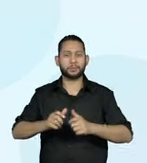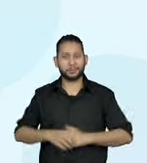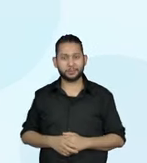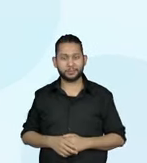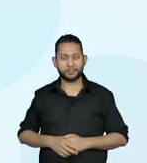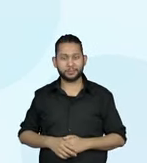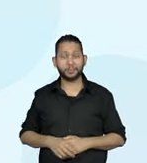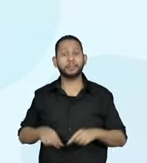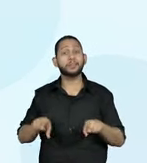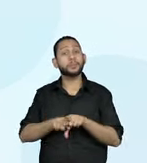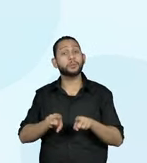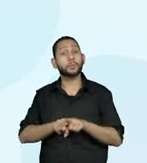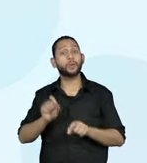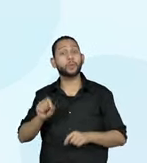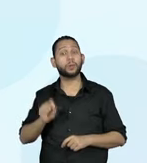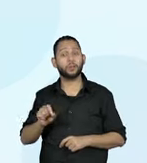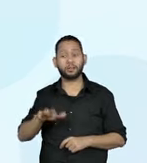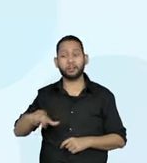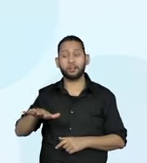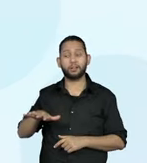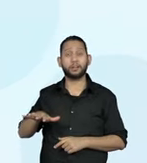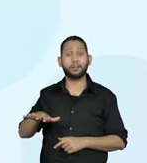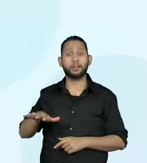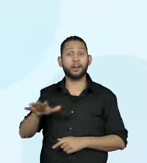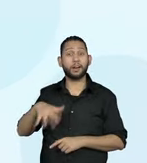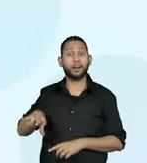Também resolvemos situações e problemas do campo